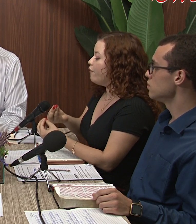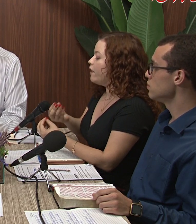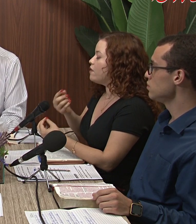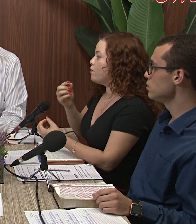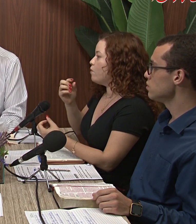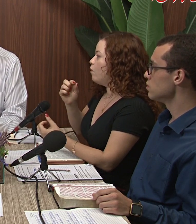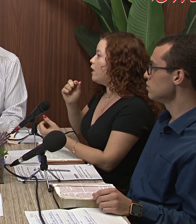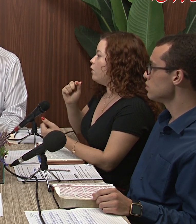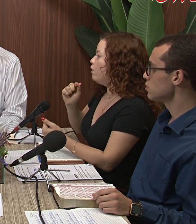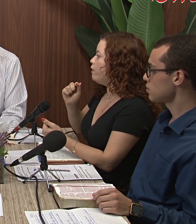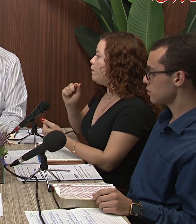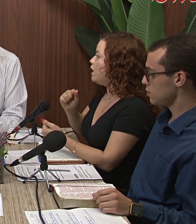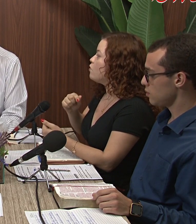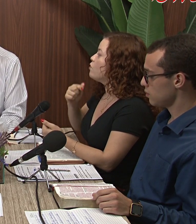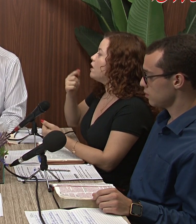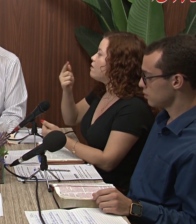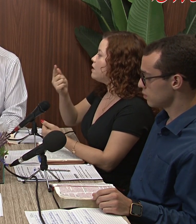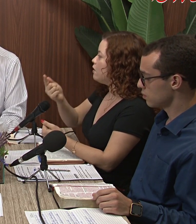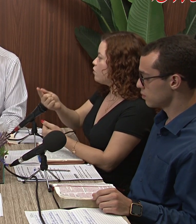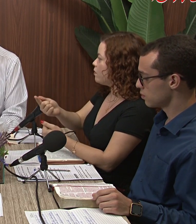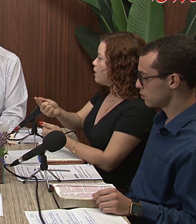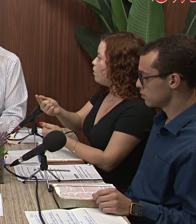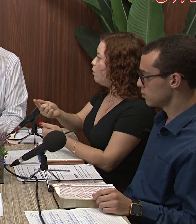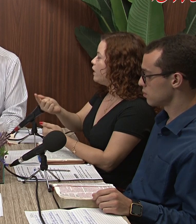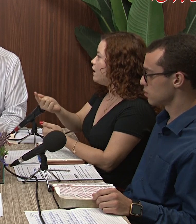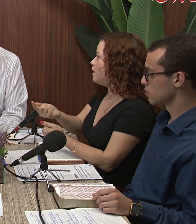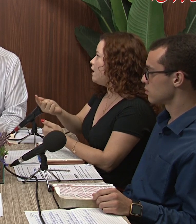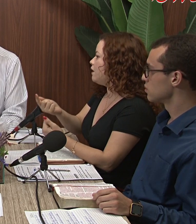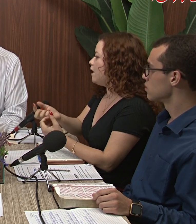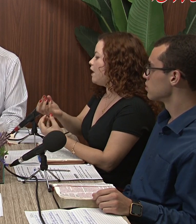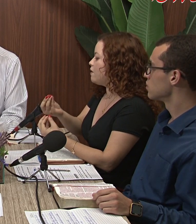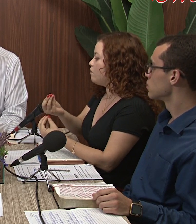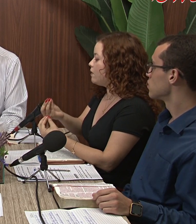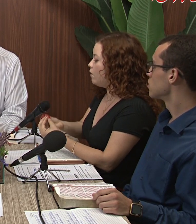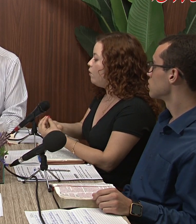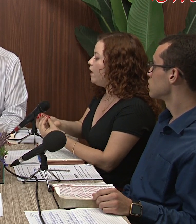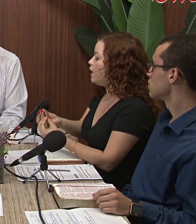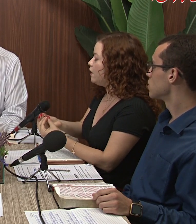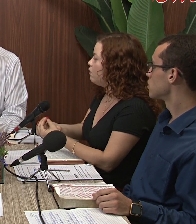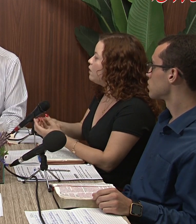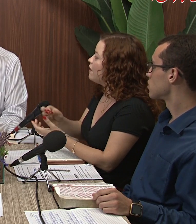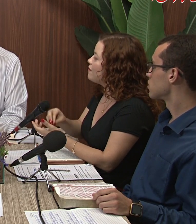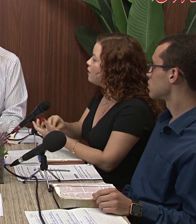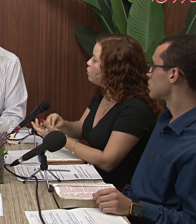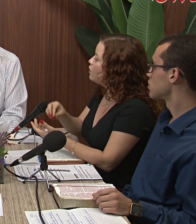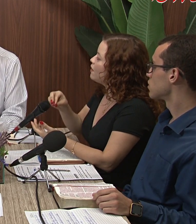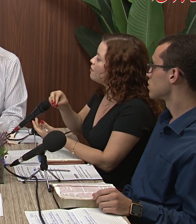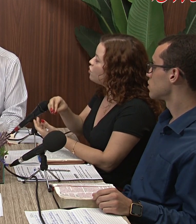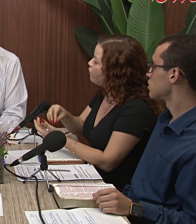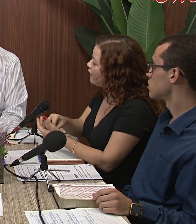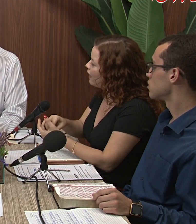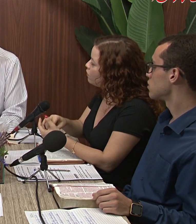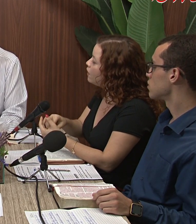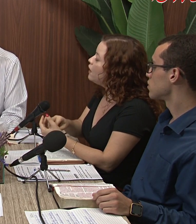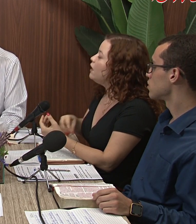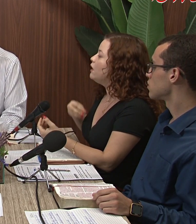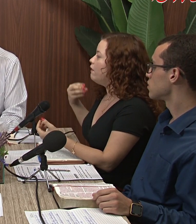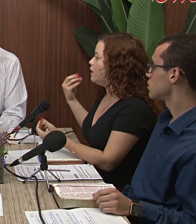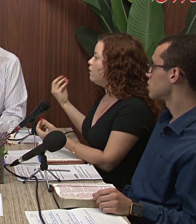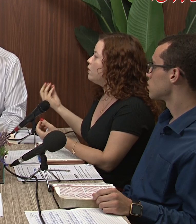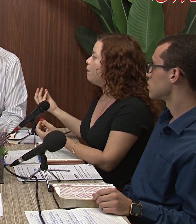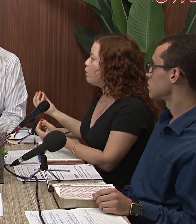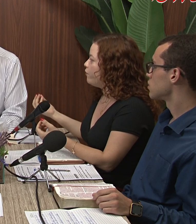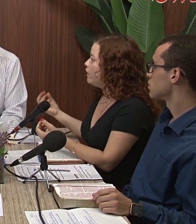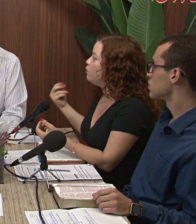E ele fala, vocês vão colocar novamente os utensílios do Senhor. O que tem que ter na casa do Senhor é aquilo que é santo, que é santificado, e